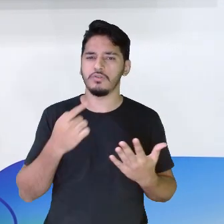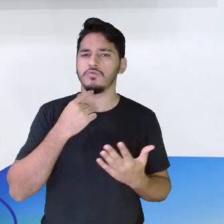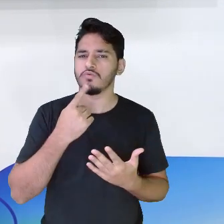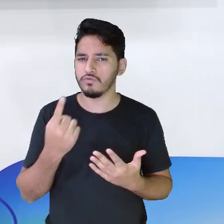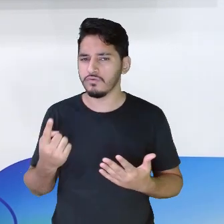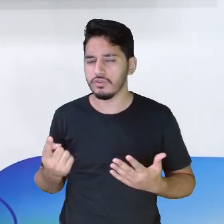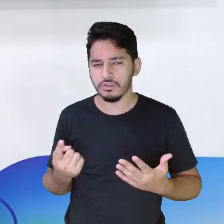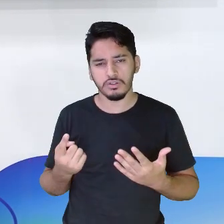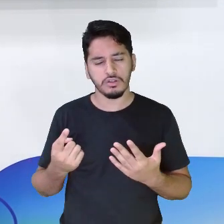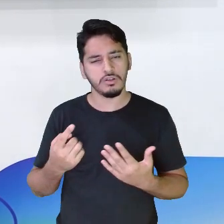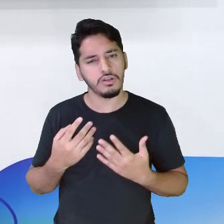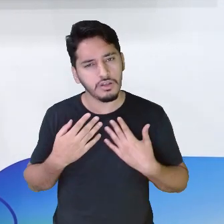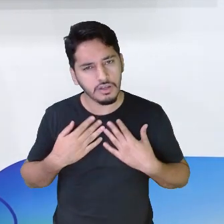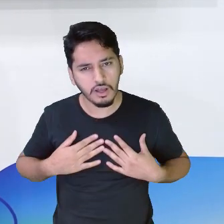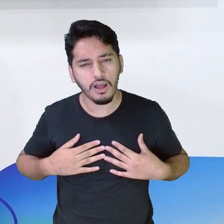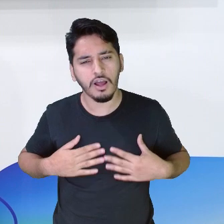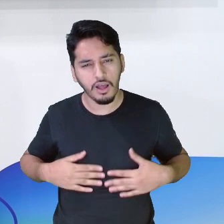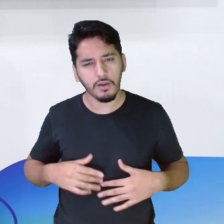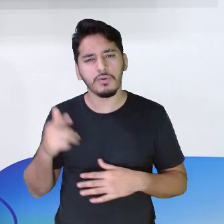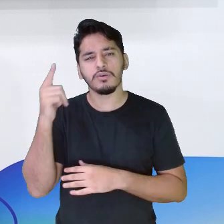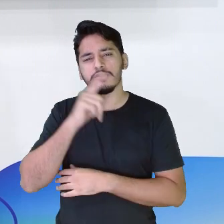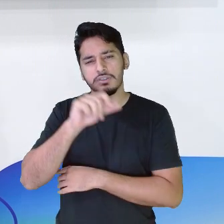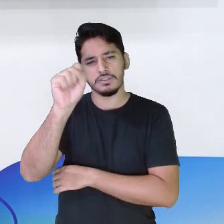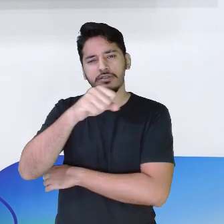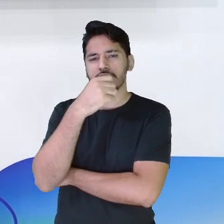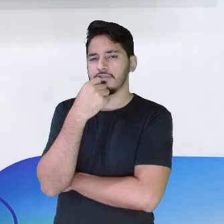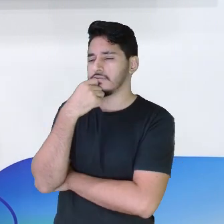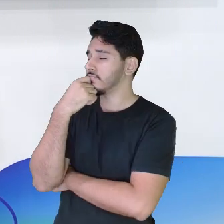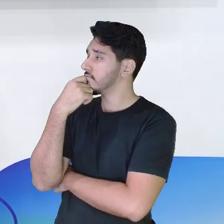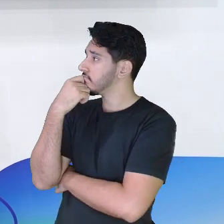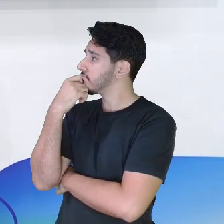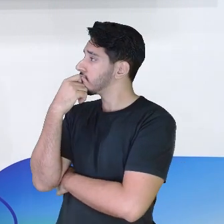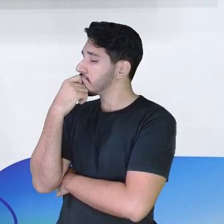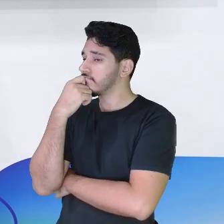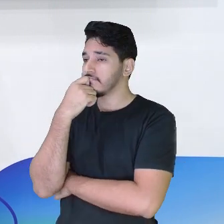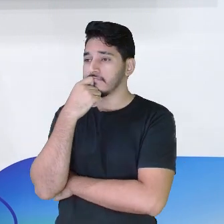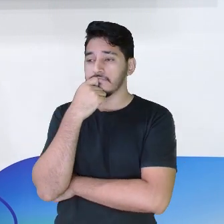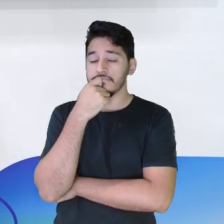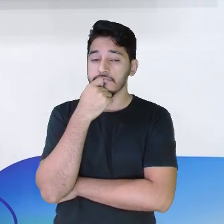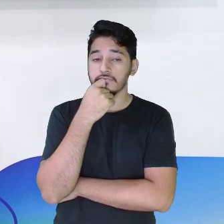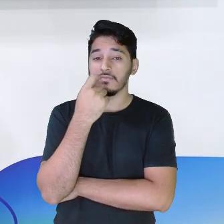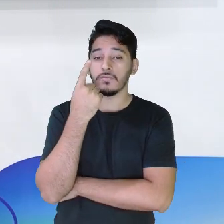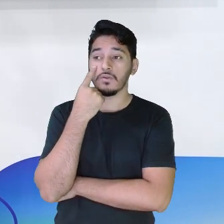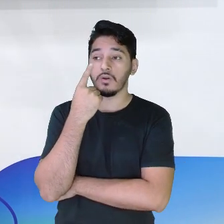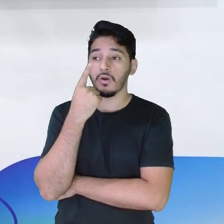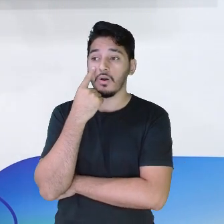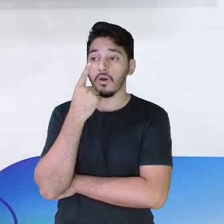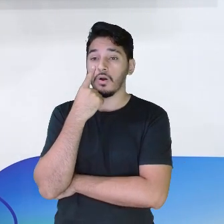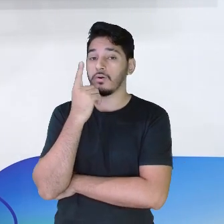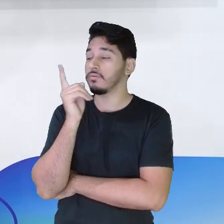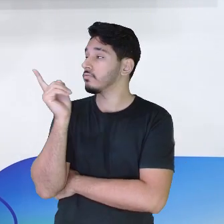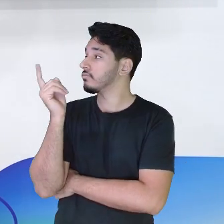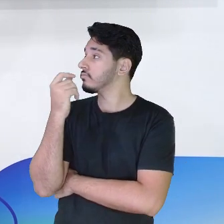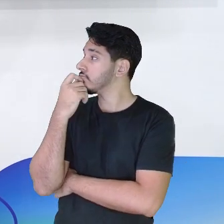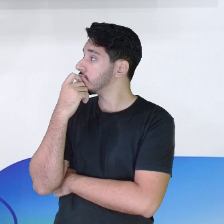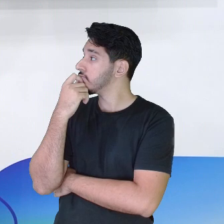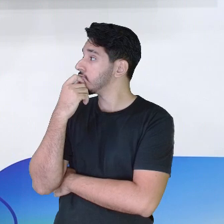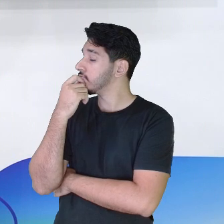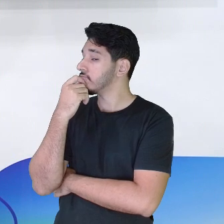Duvido. Conseguiria sim. Presta atenção nessa posição aqui.